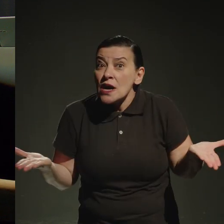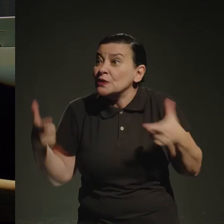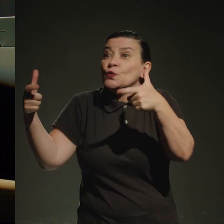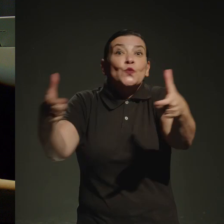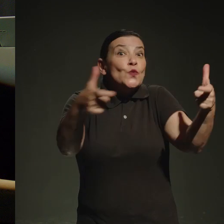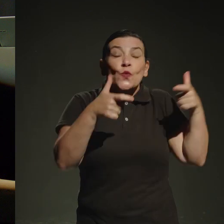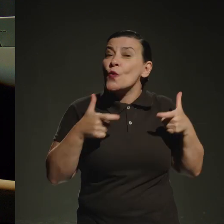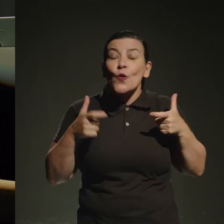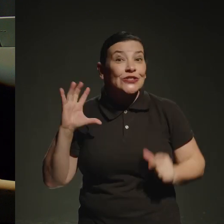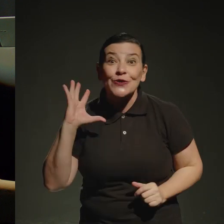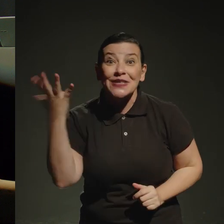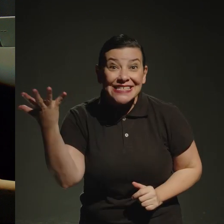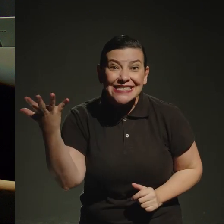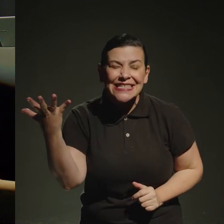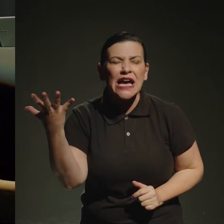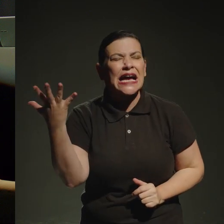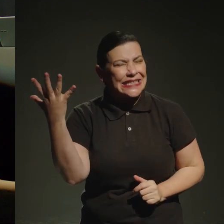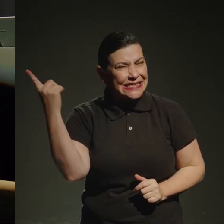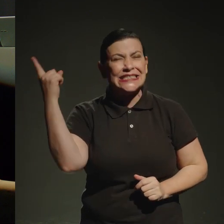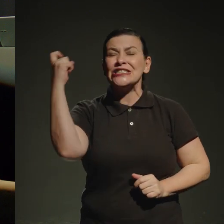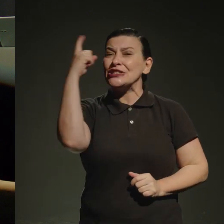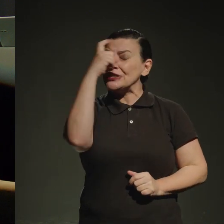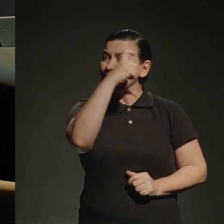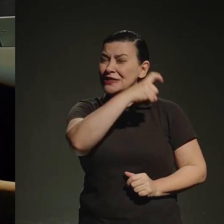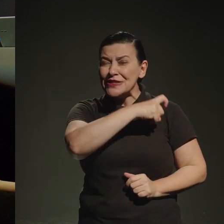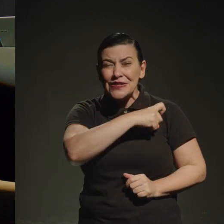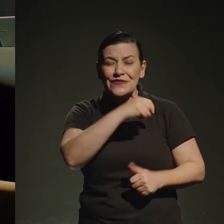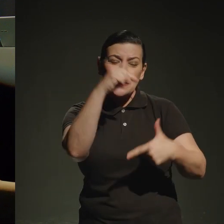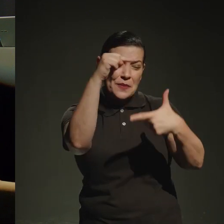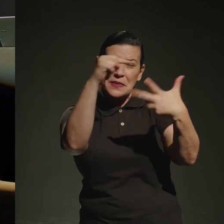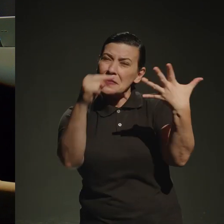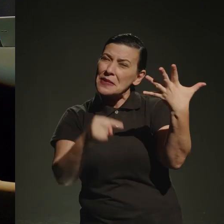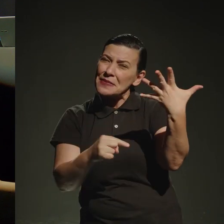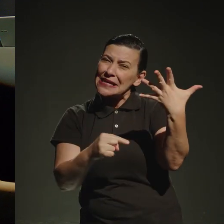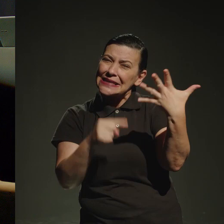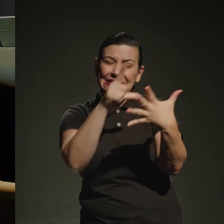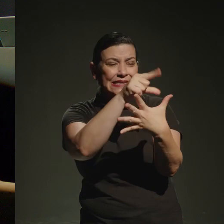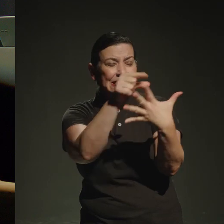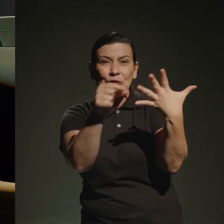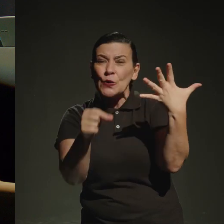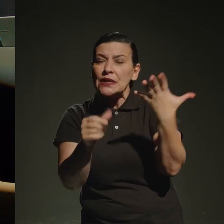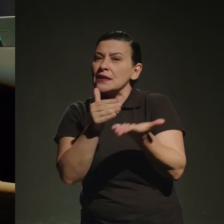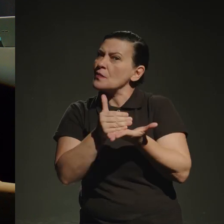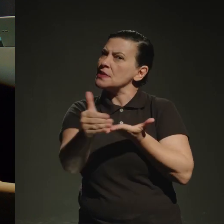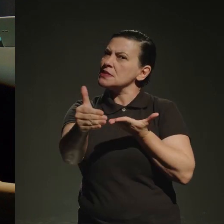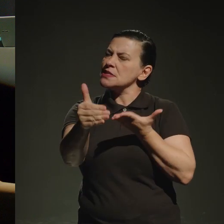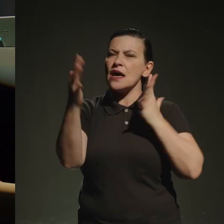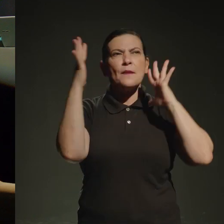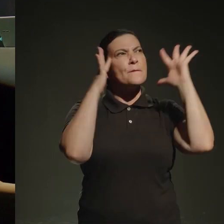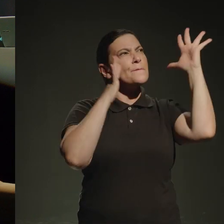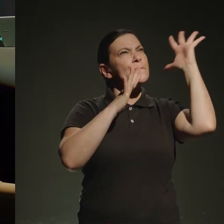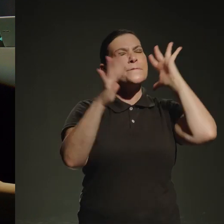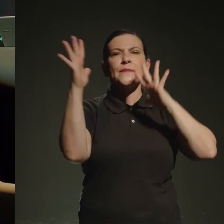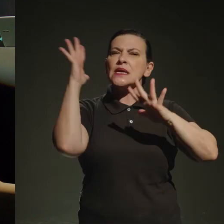Era uma vez o quê, meu Deus? Era uma vez quem? E quando? E onde era uma vez? É tão difícil escolher,